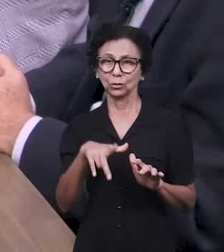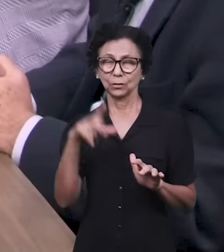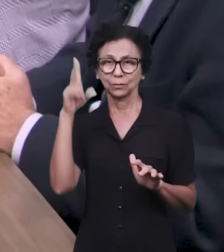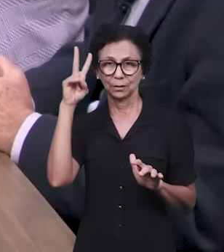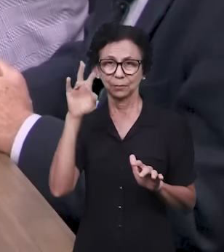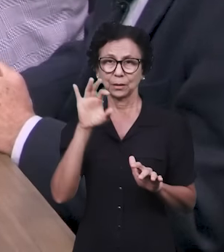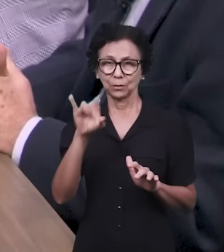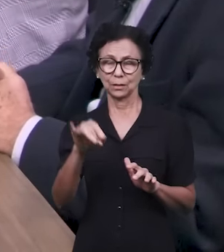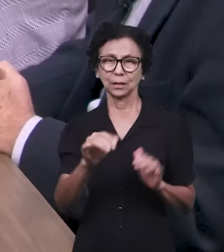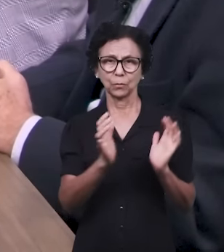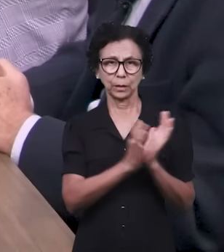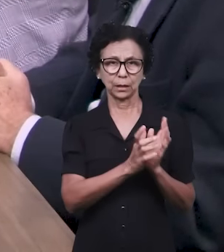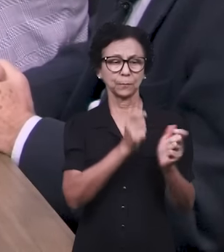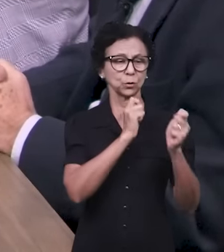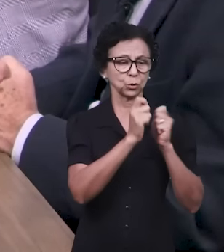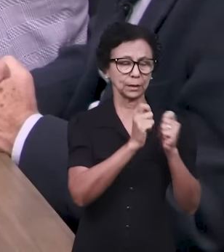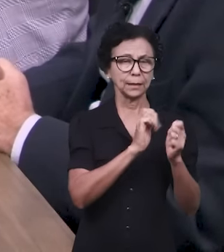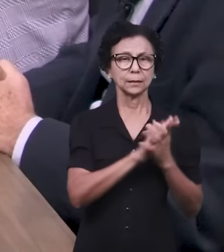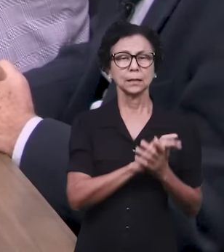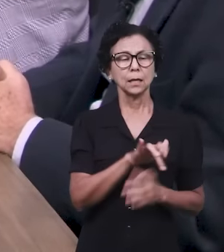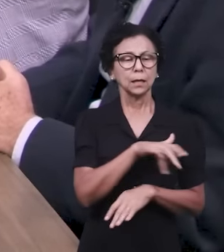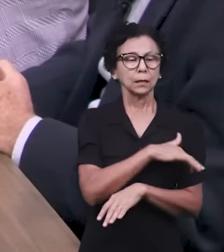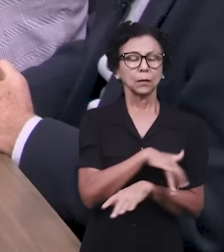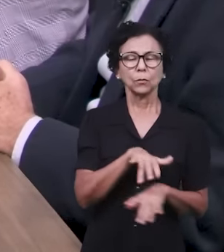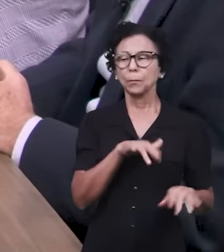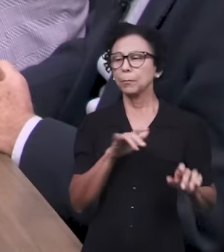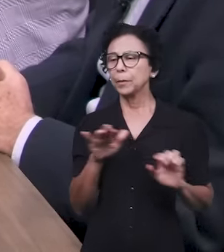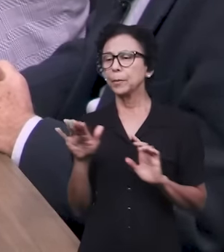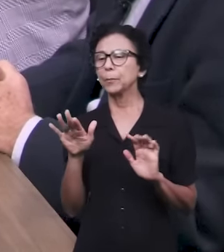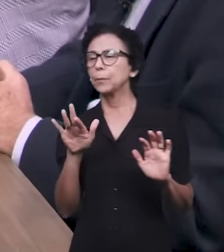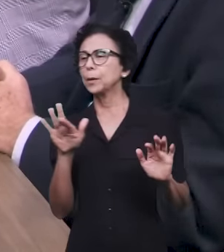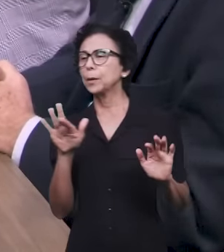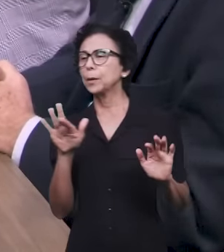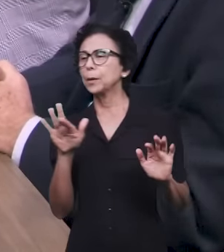Nossa equipe de jornalismo saiu, abordou pessoas do povo,